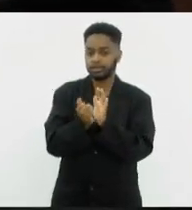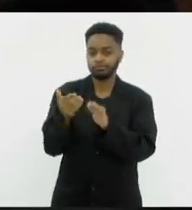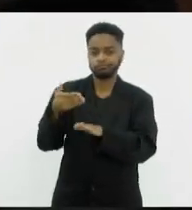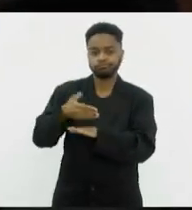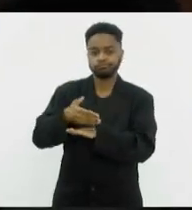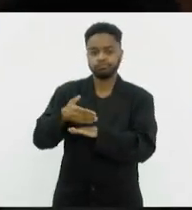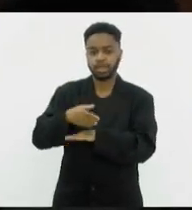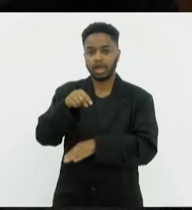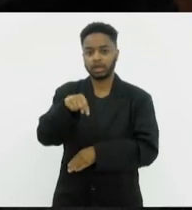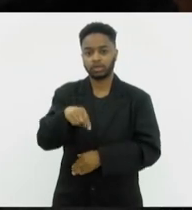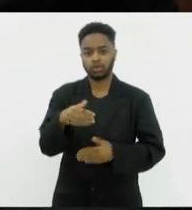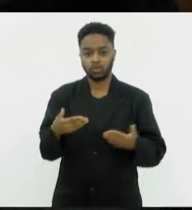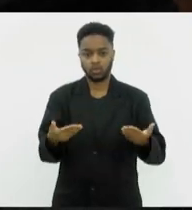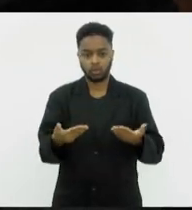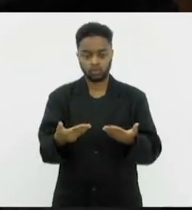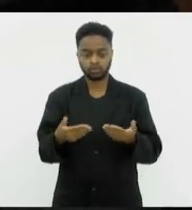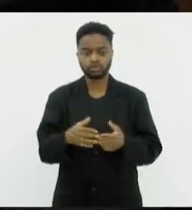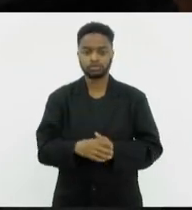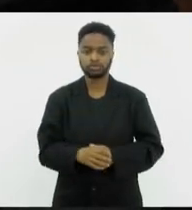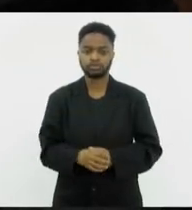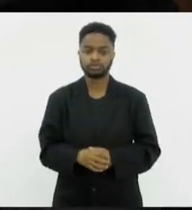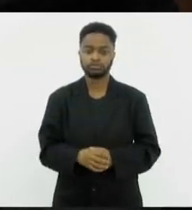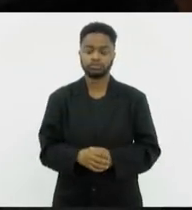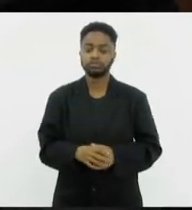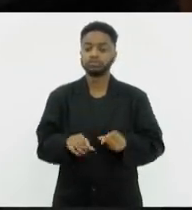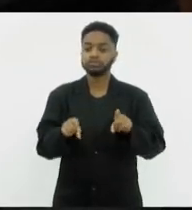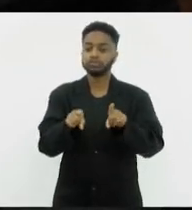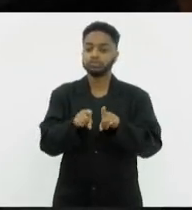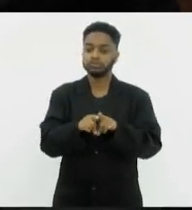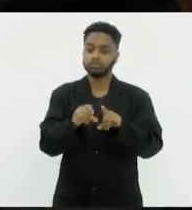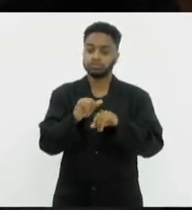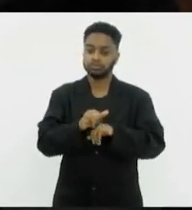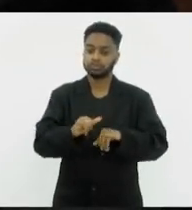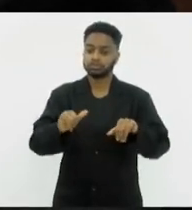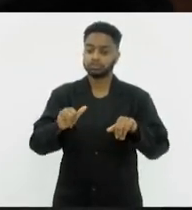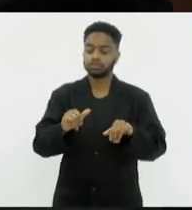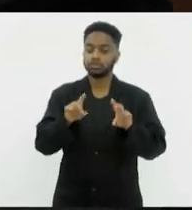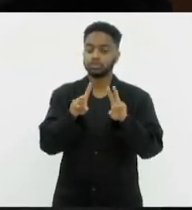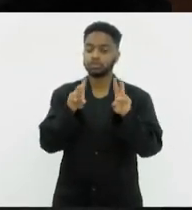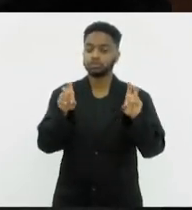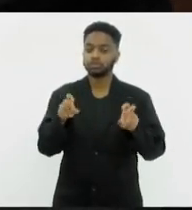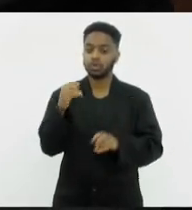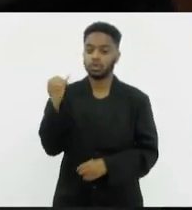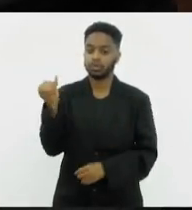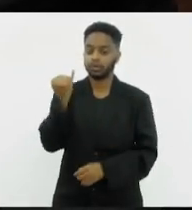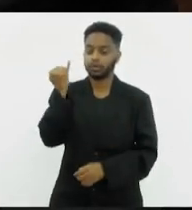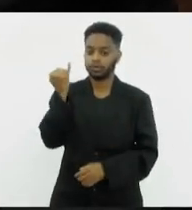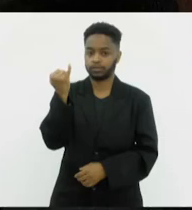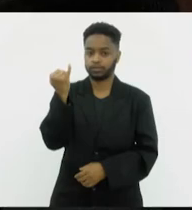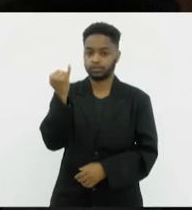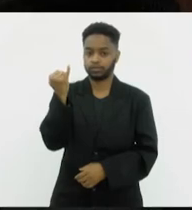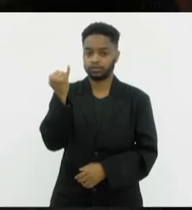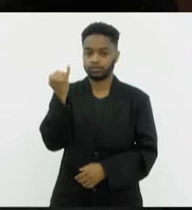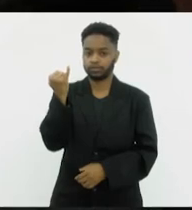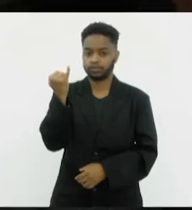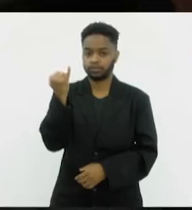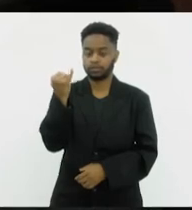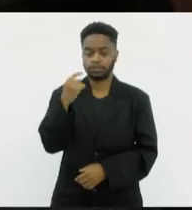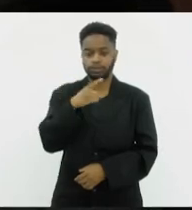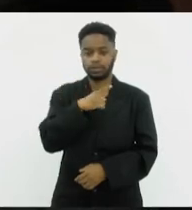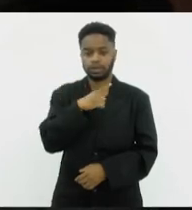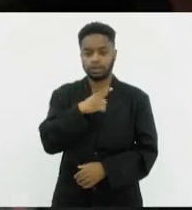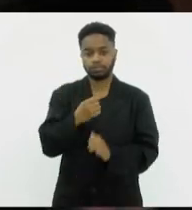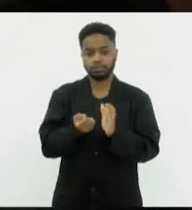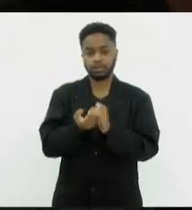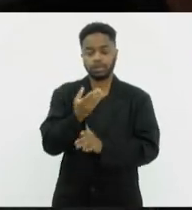E falar, presidente, também, deputado Átila, da importância que tem essa delegacia